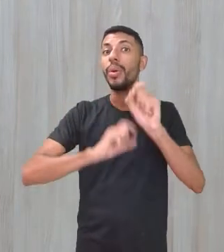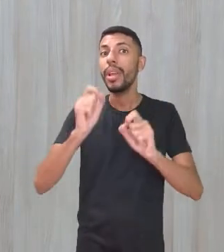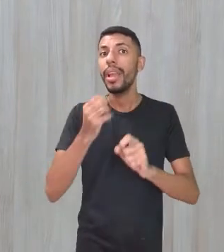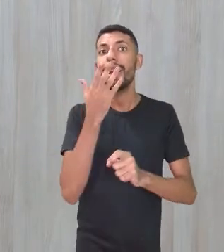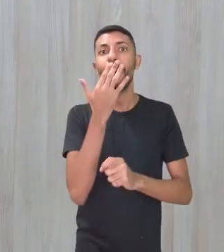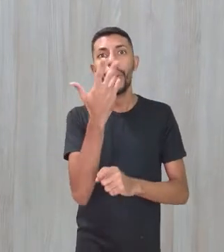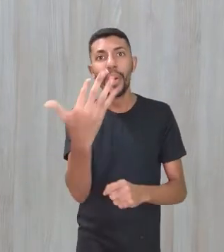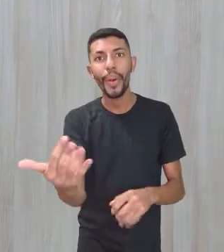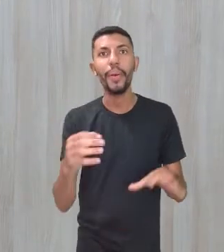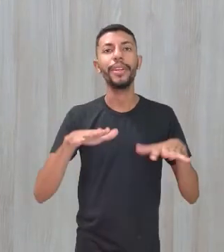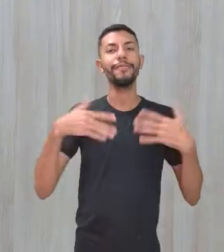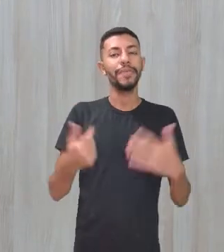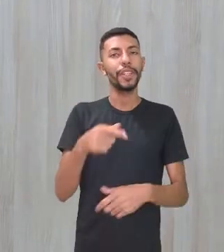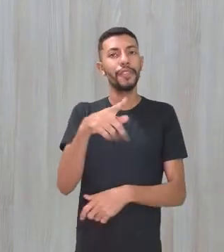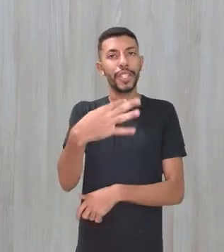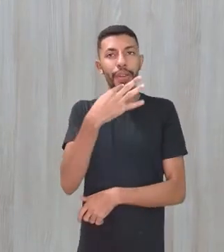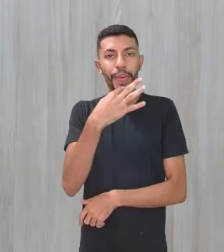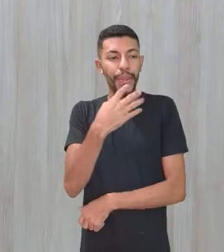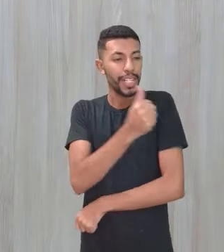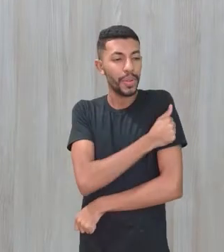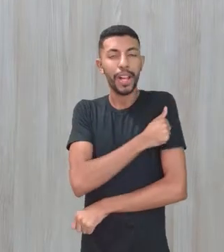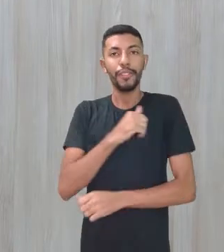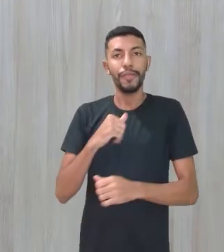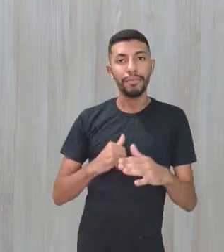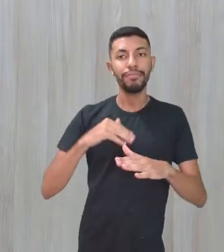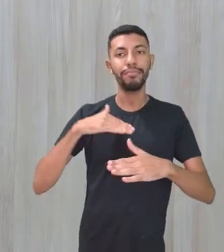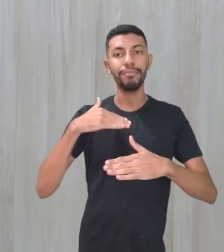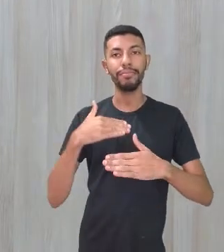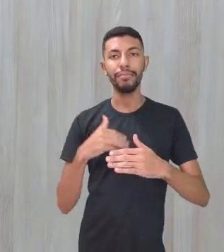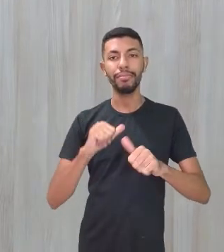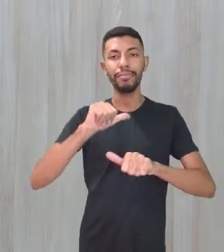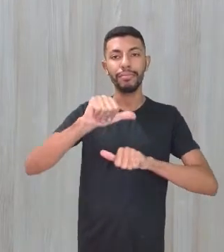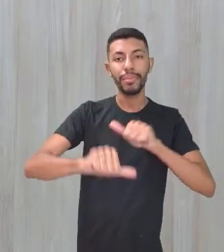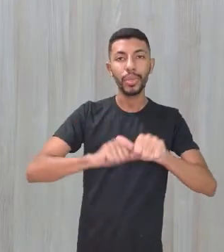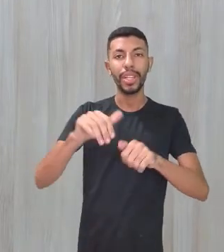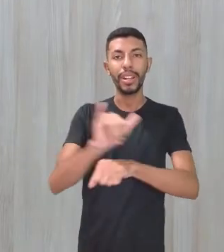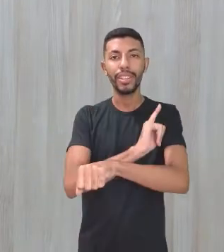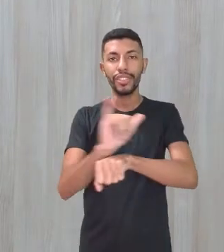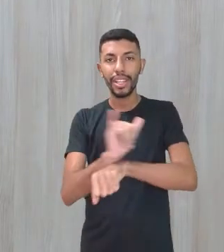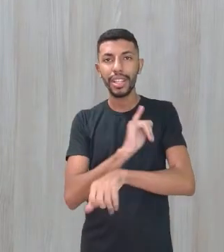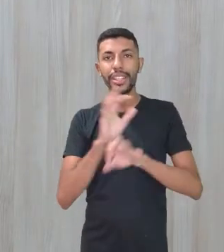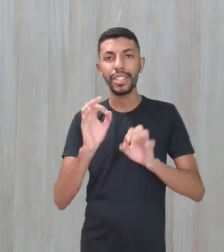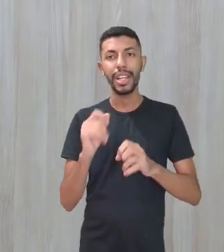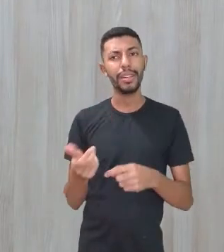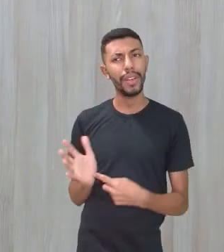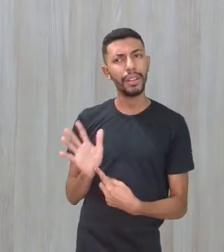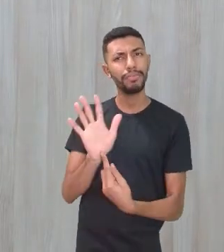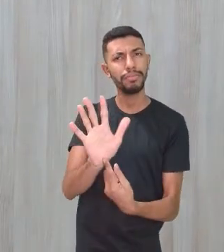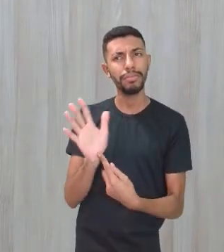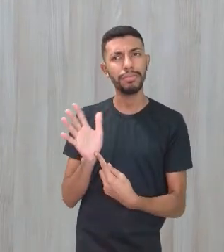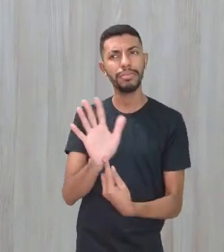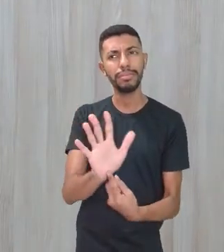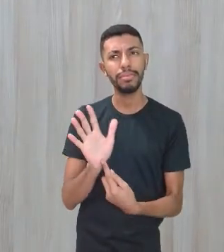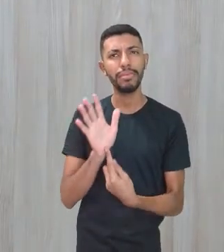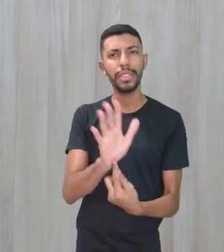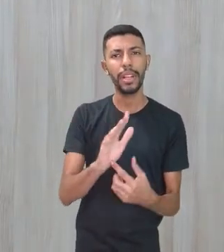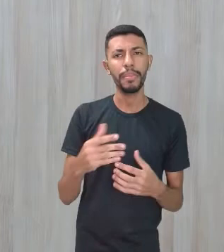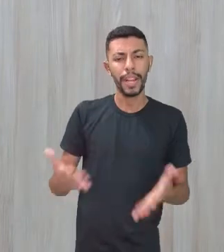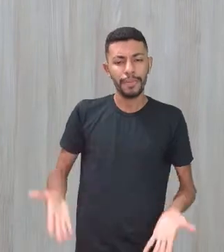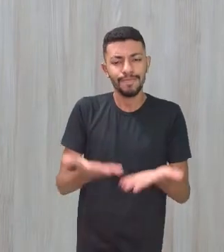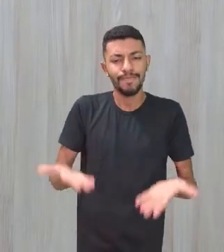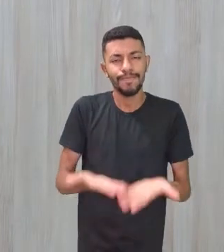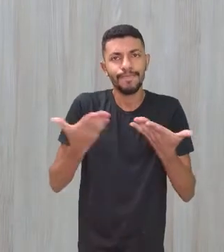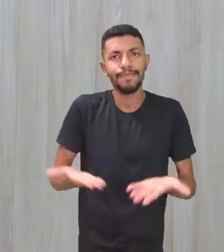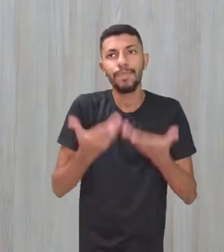conhece o estudante, você vai mudando as estratégias e o que você vai oferecer para estimular essa memória,